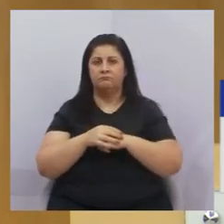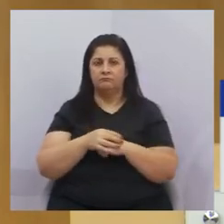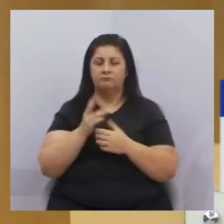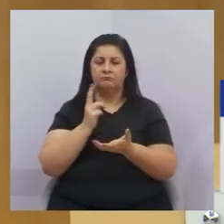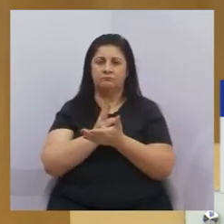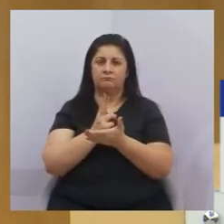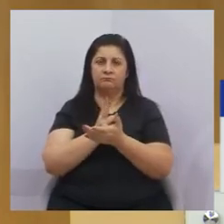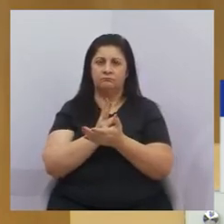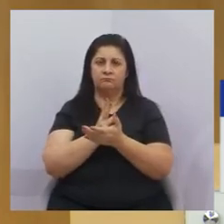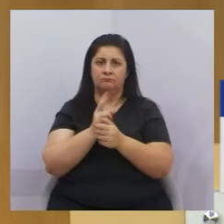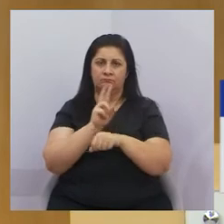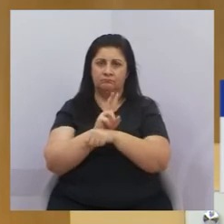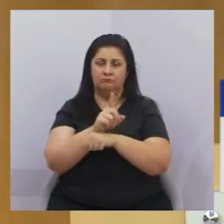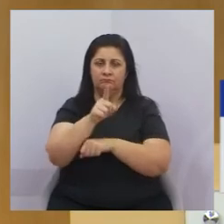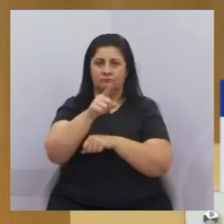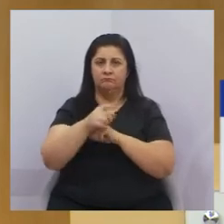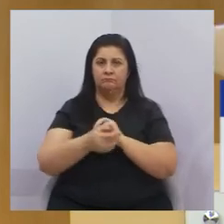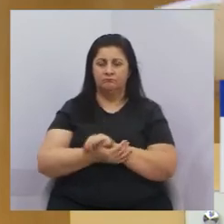para defendê-las.